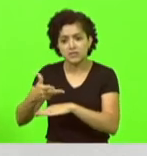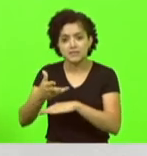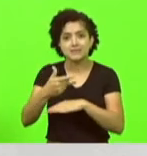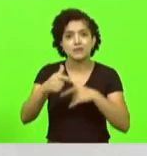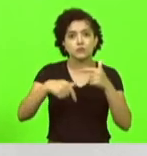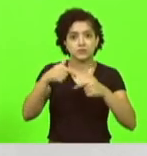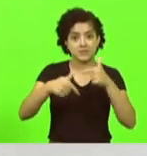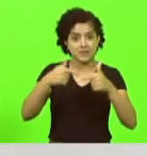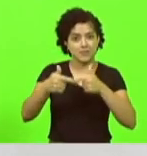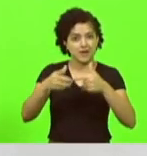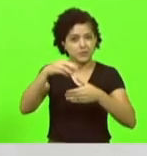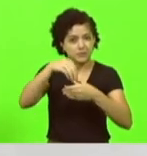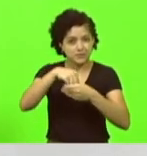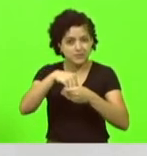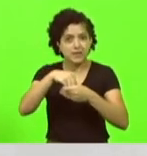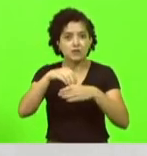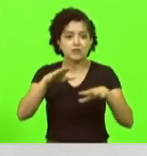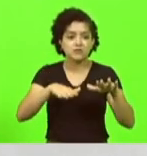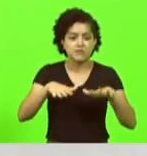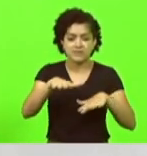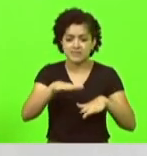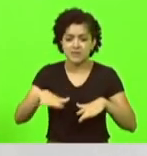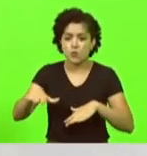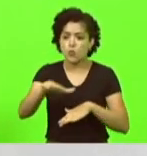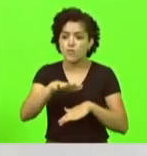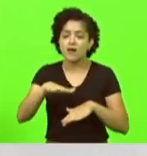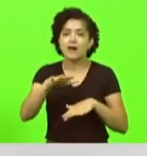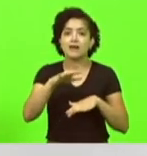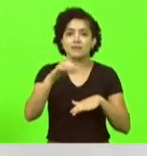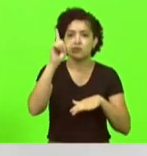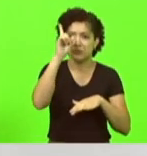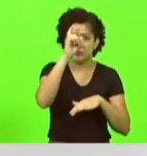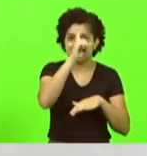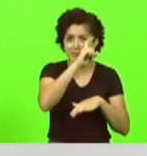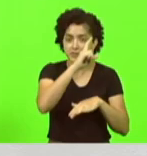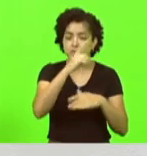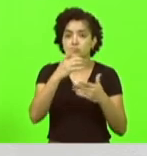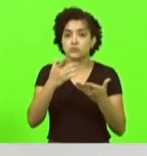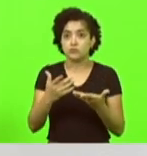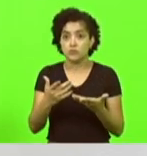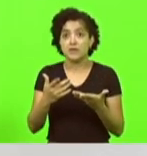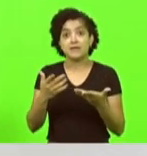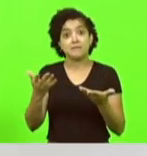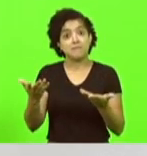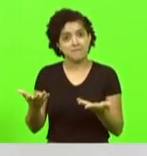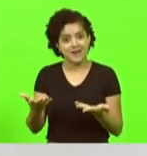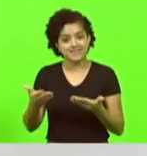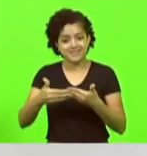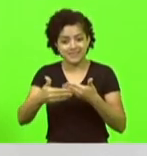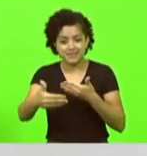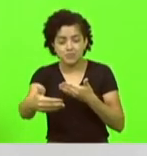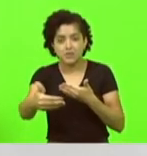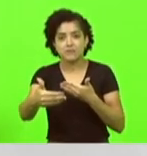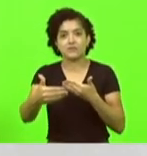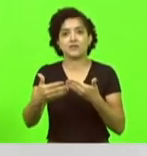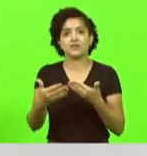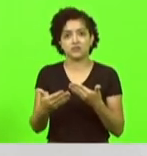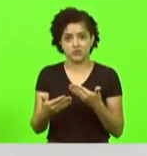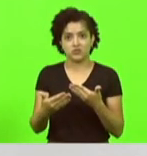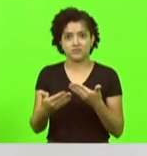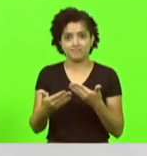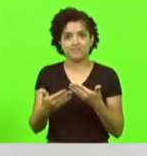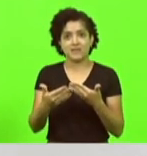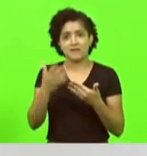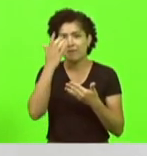temos uma dificuldade enorme em vários setores aqui no ambiente interno do Parlamento e isso vai trazer muito mais